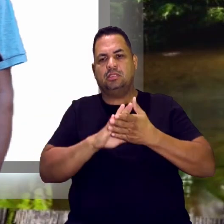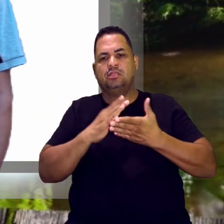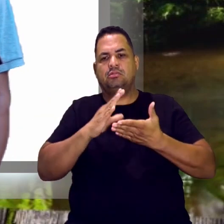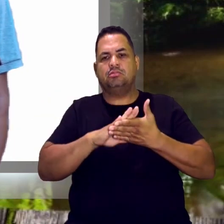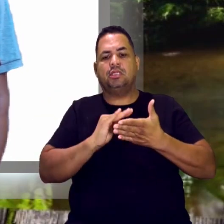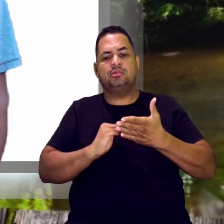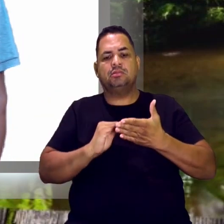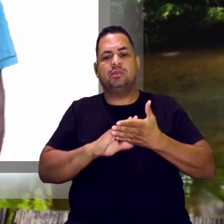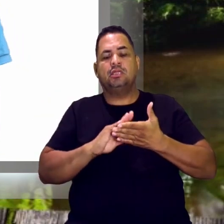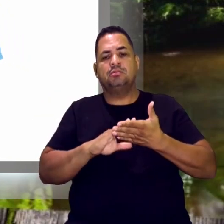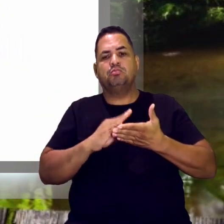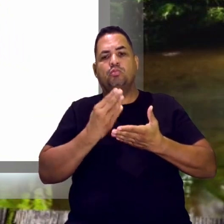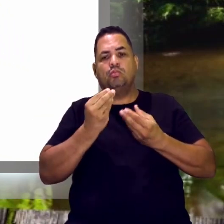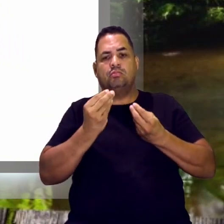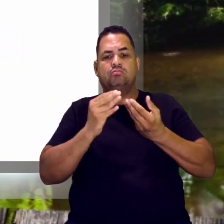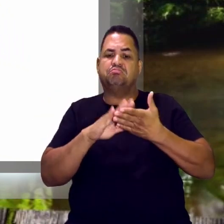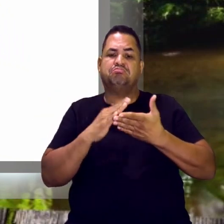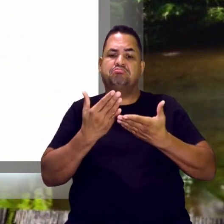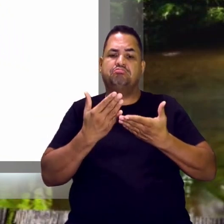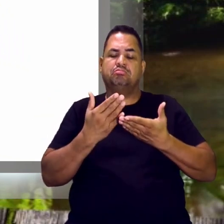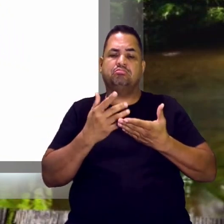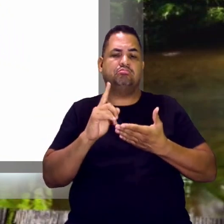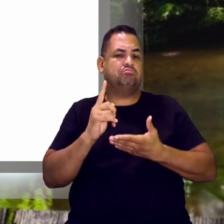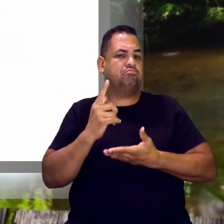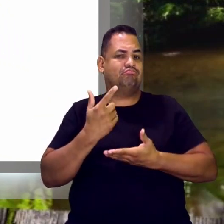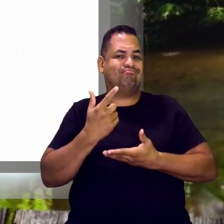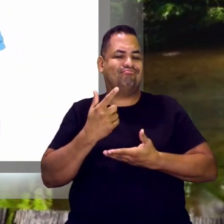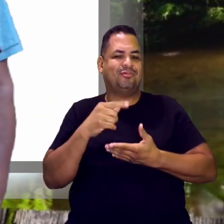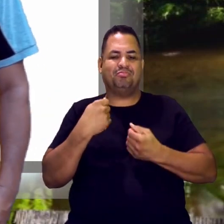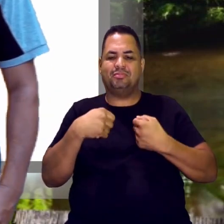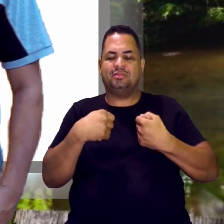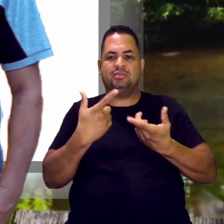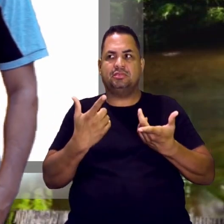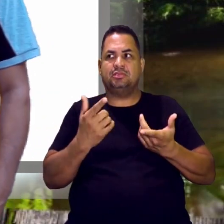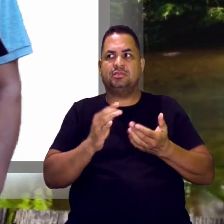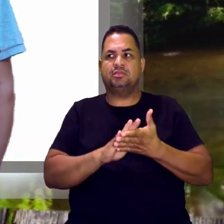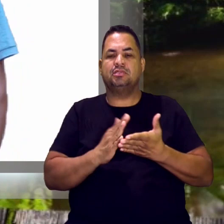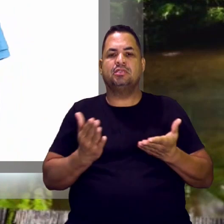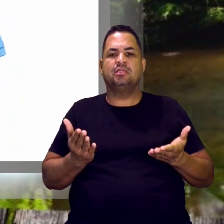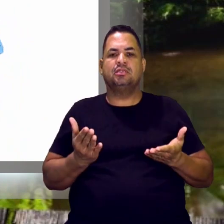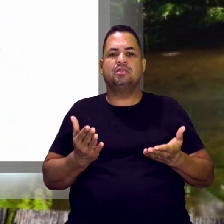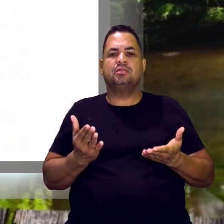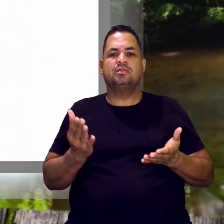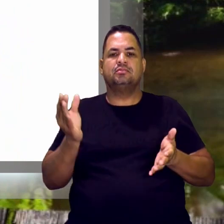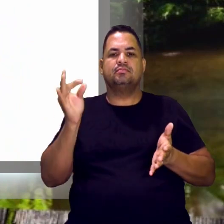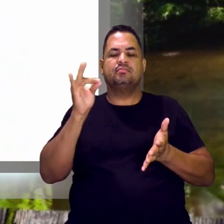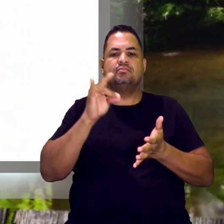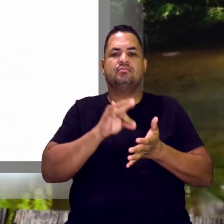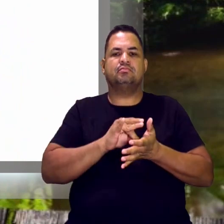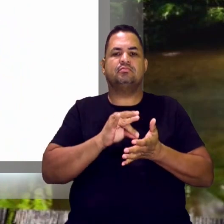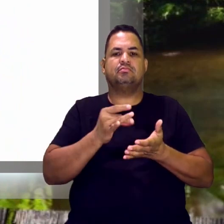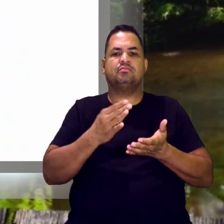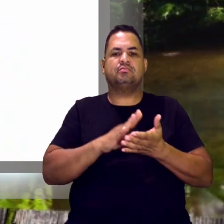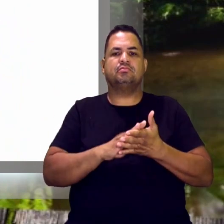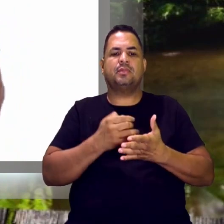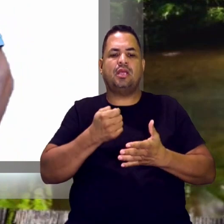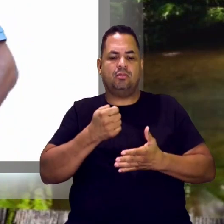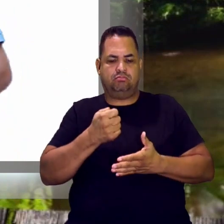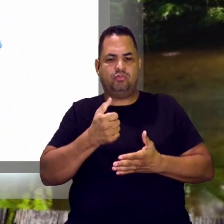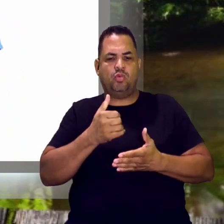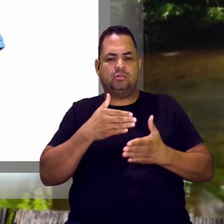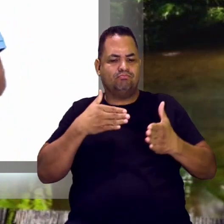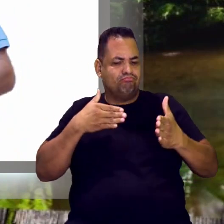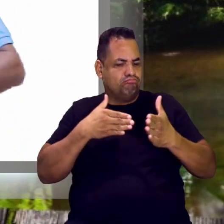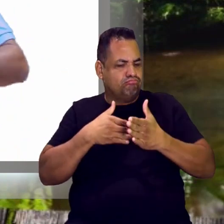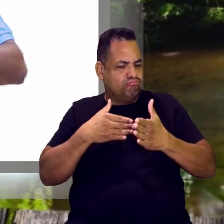ou aquilo que ela não está mais precisando, entendeu? Então, o fato dela ser semipermeável